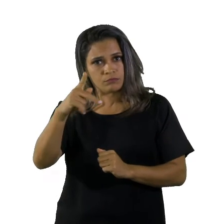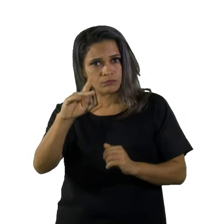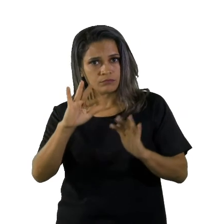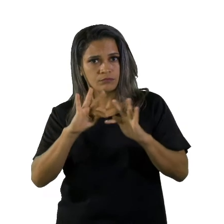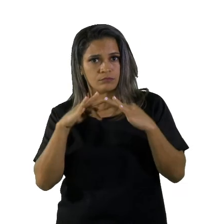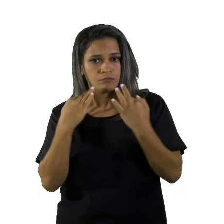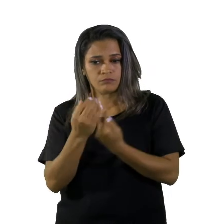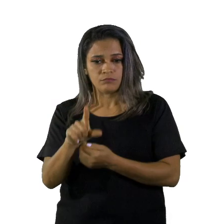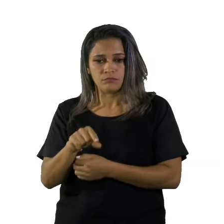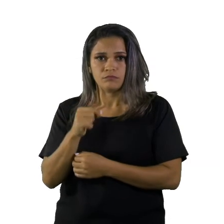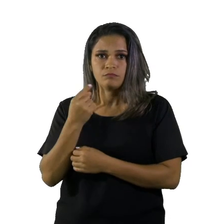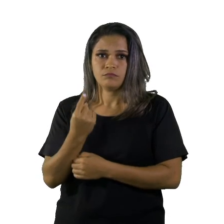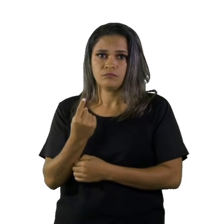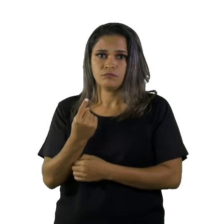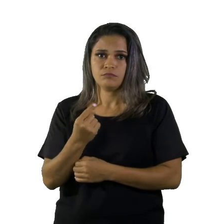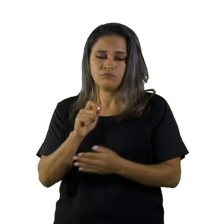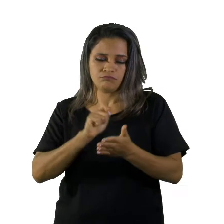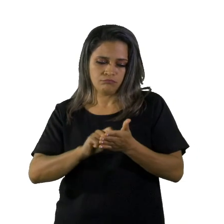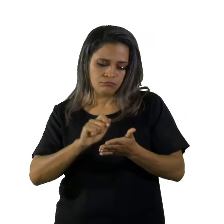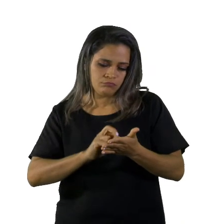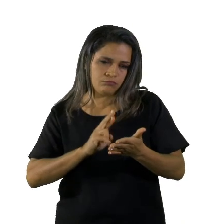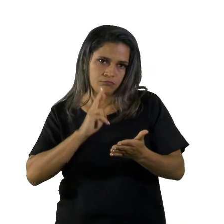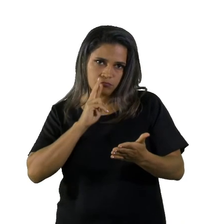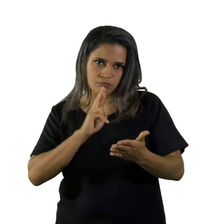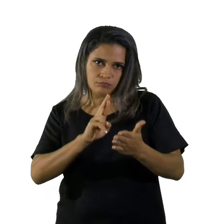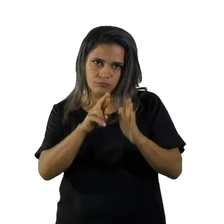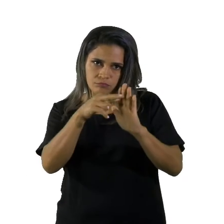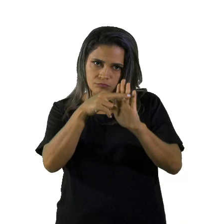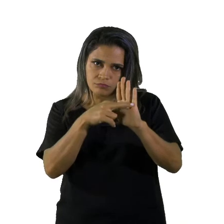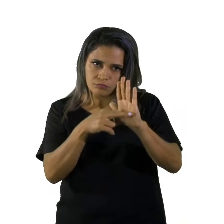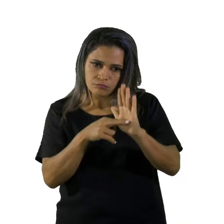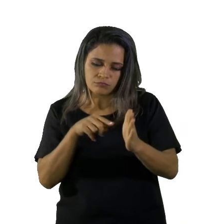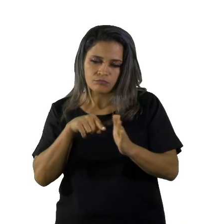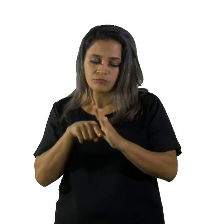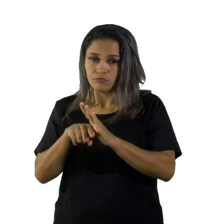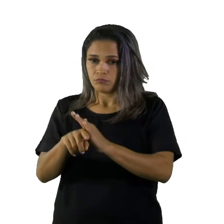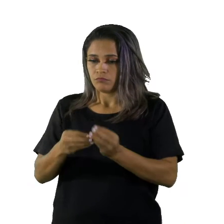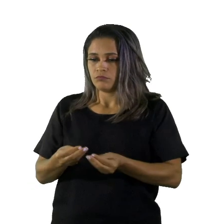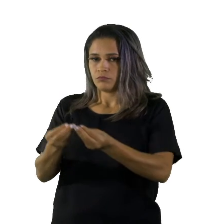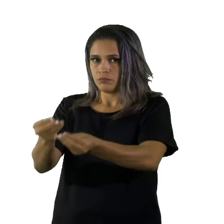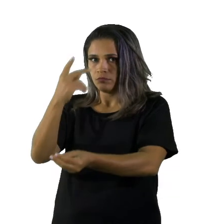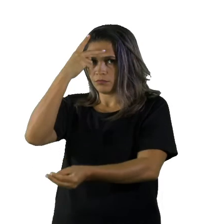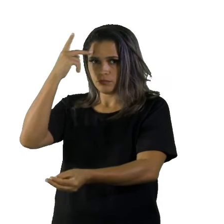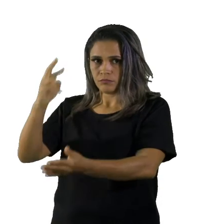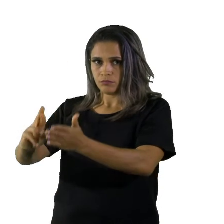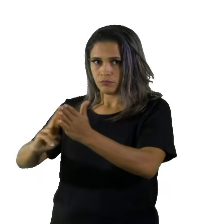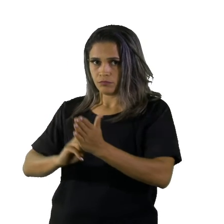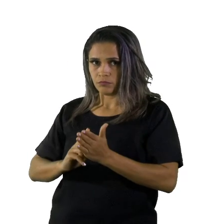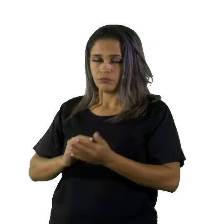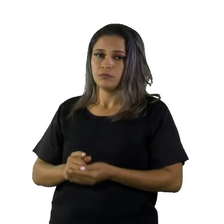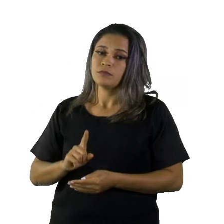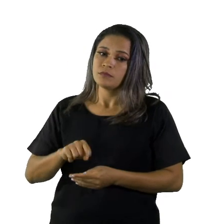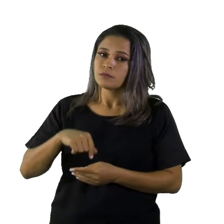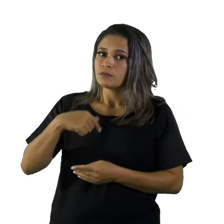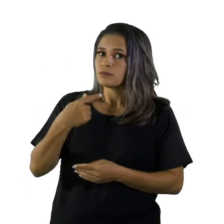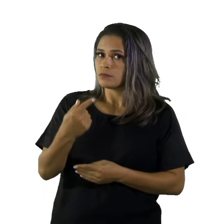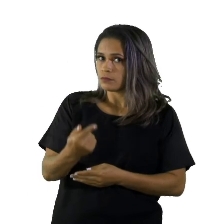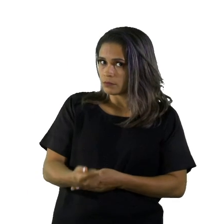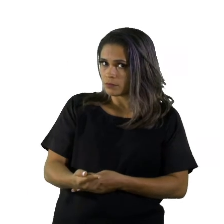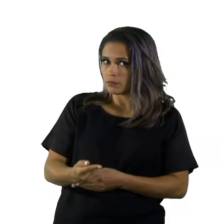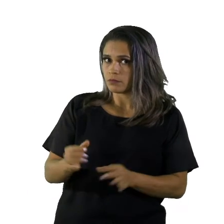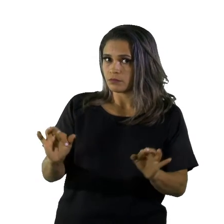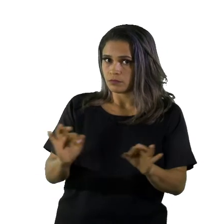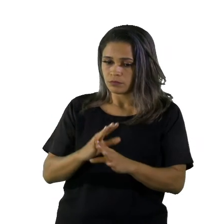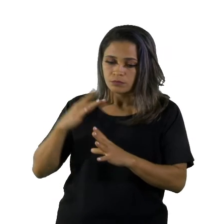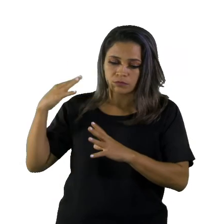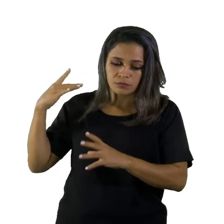família. Faça lá, elabora o seu roteiro e entrega para a pessoa responder. 6. Após toda a